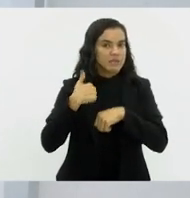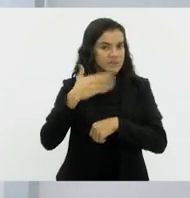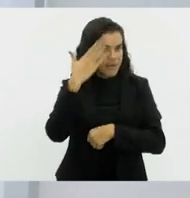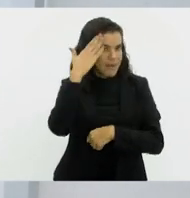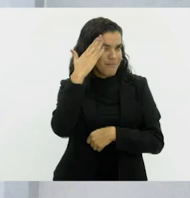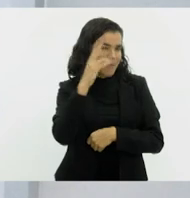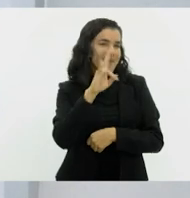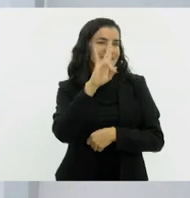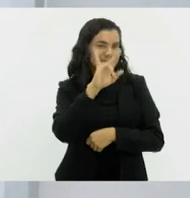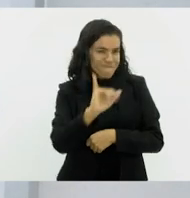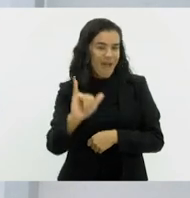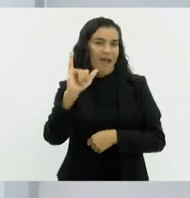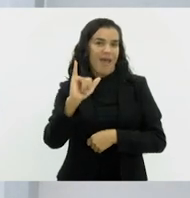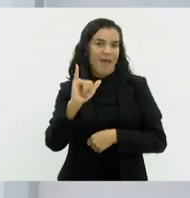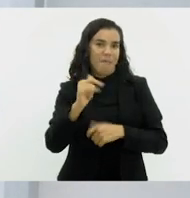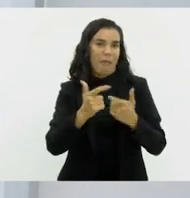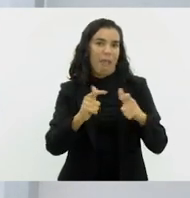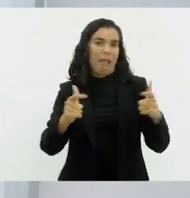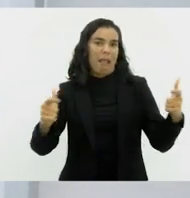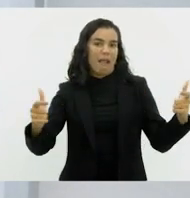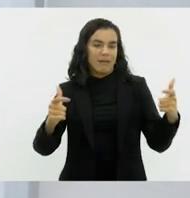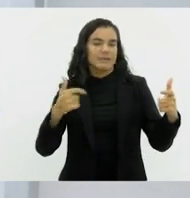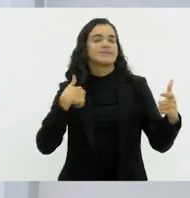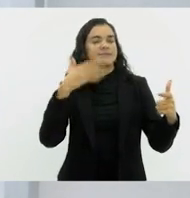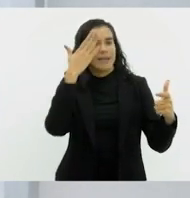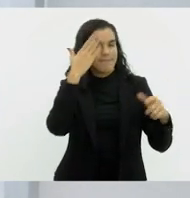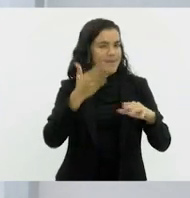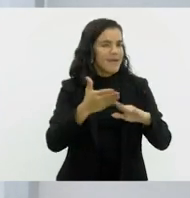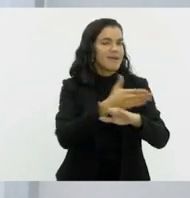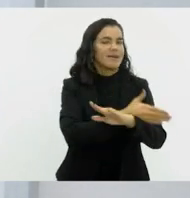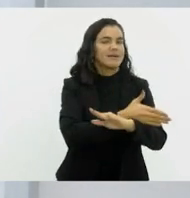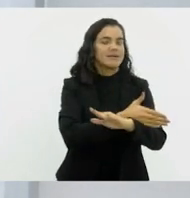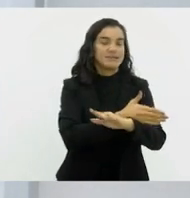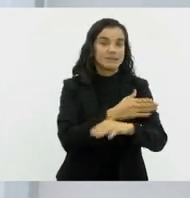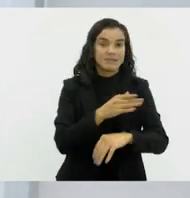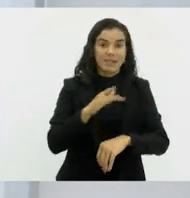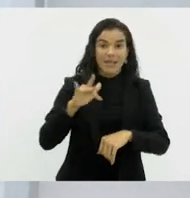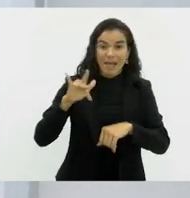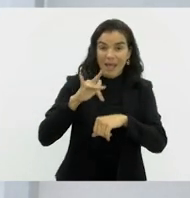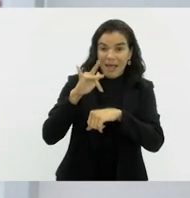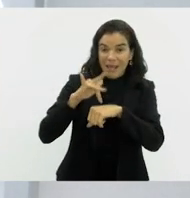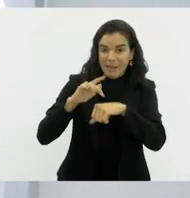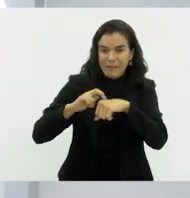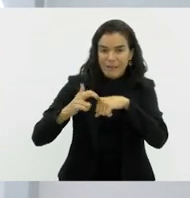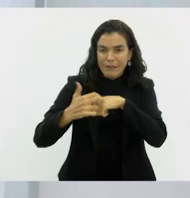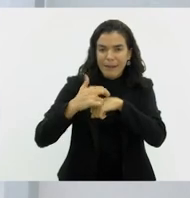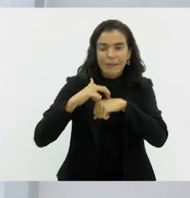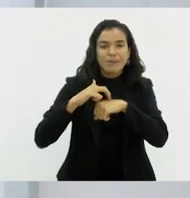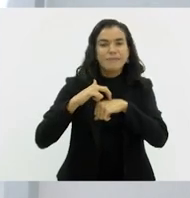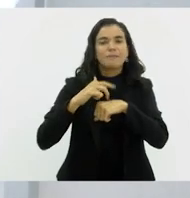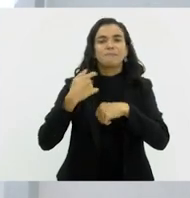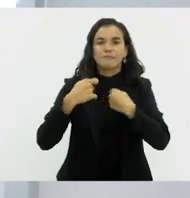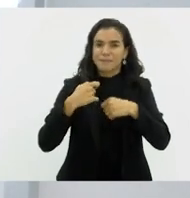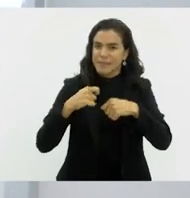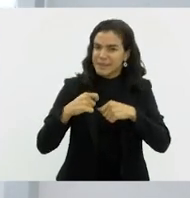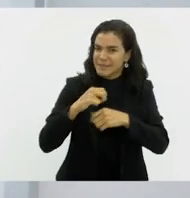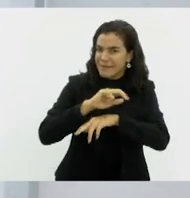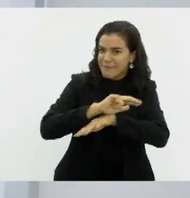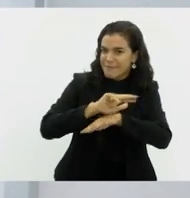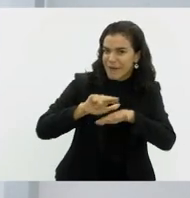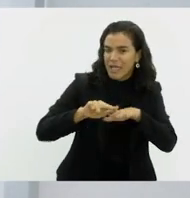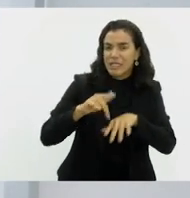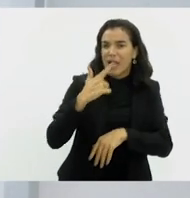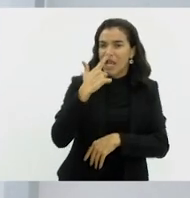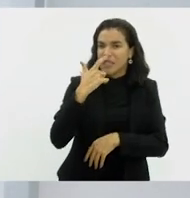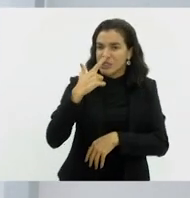que ia acontecer isso com a dengue. Todo mundo sabia que ia acontecer isso com a dengue. A dengue precisa de uma série de coisas que tem que ser feitas. Tem que tirar o lixo